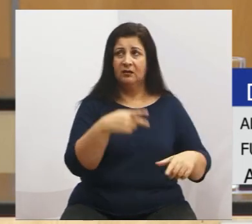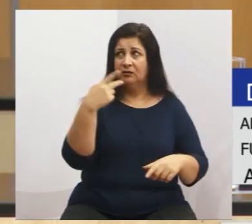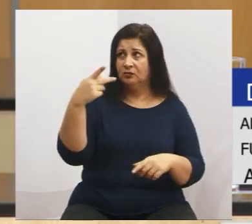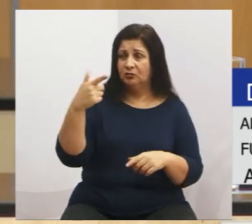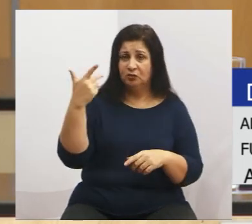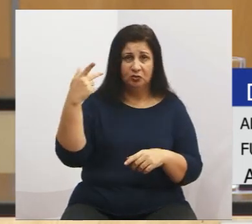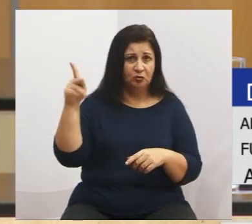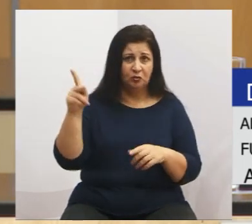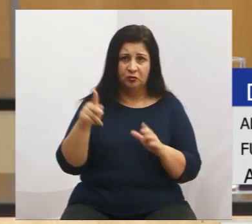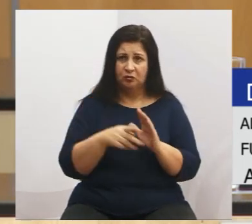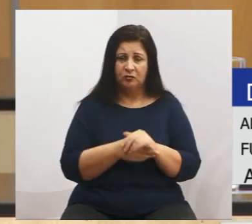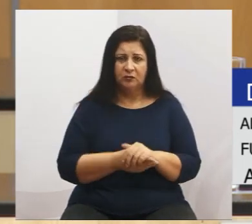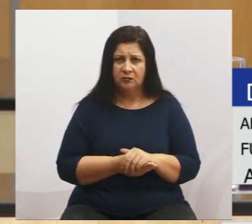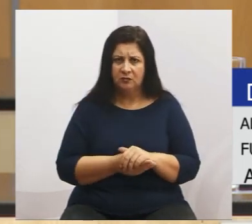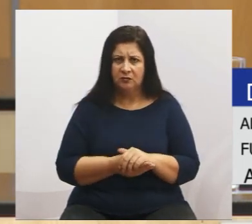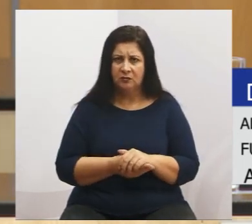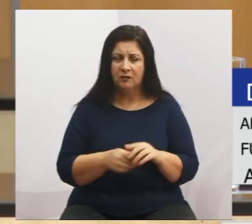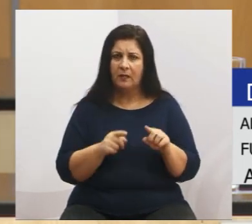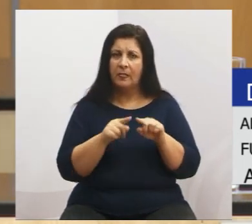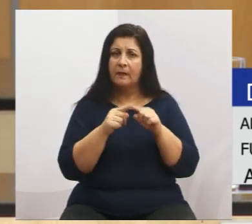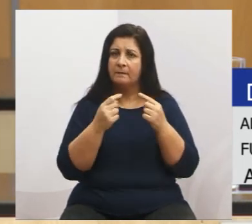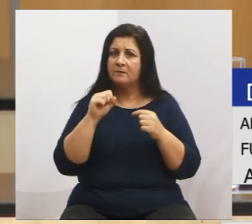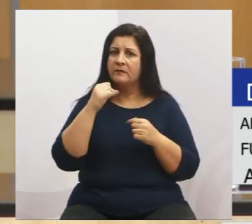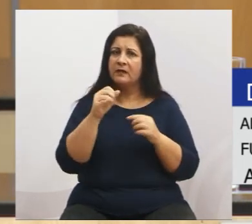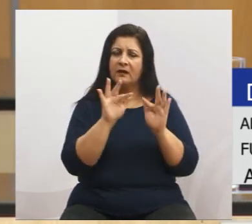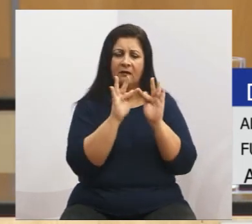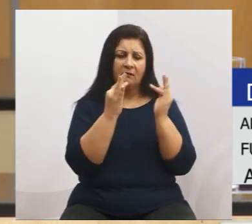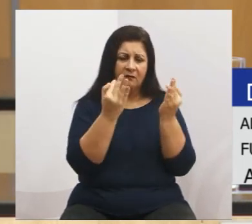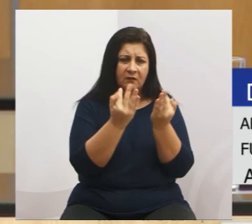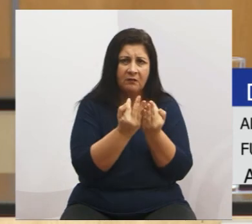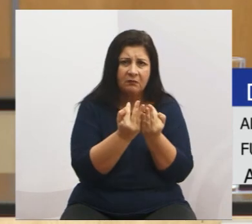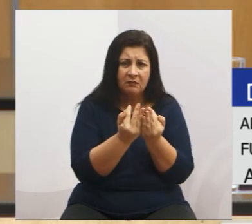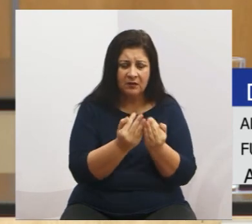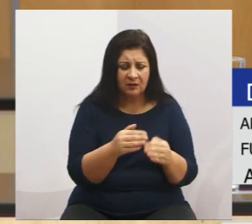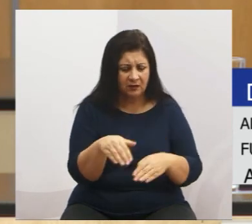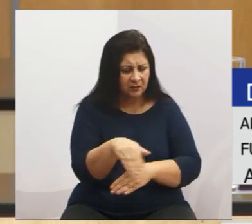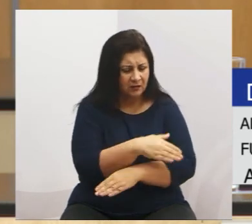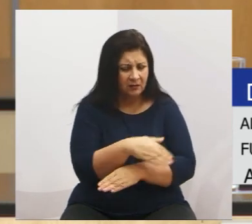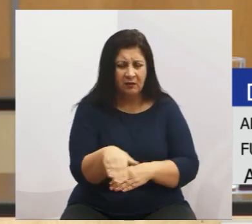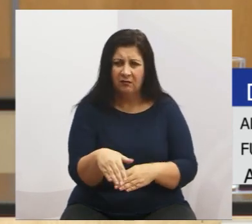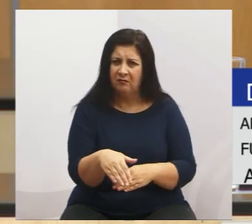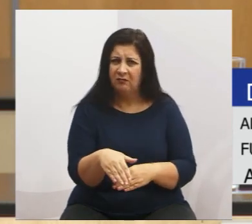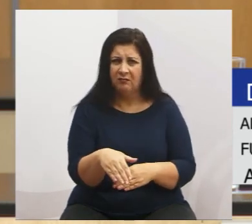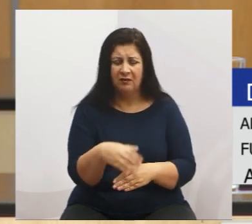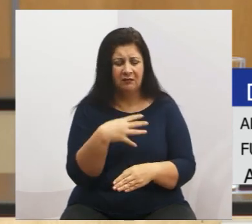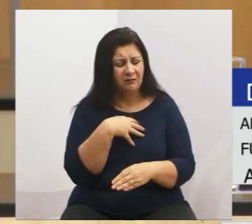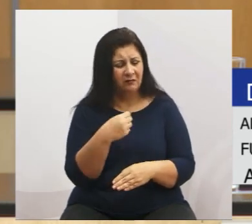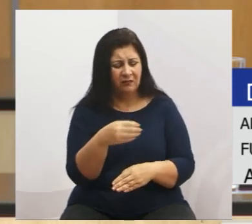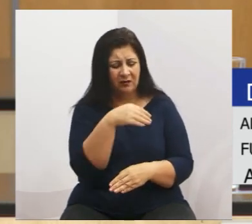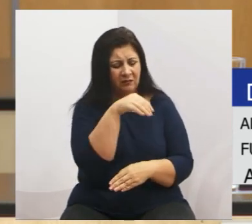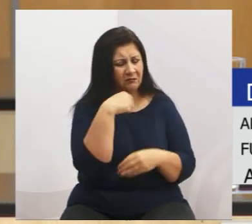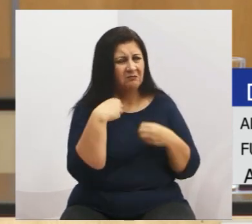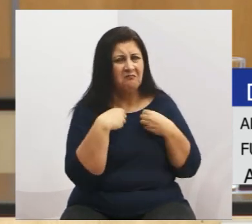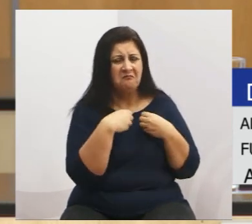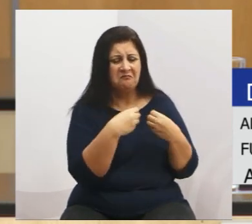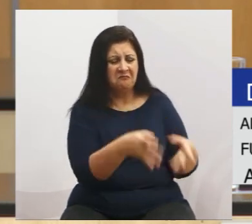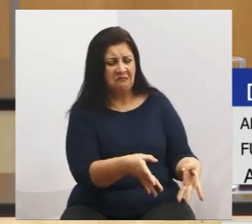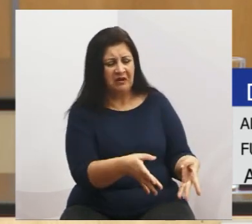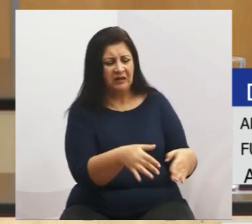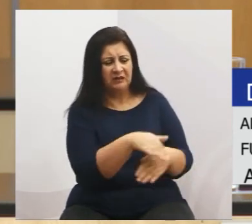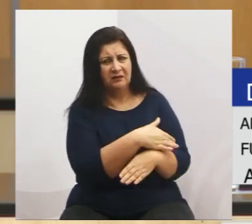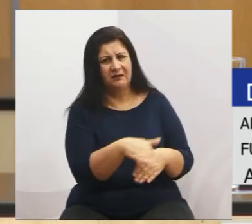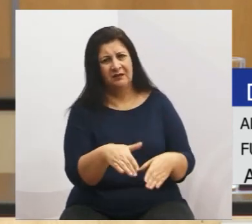ponto de uma família morar debaixo de uma lona e jogar os seus filhos, eu não quero acreditar que essas pessoas estão ali